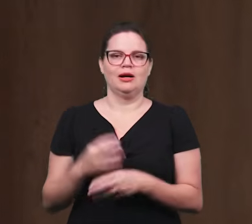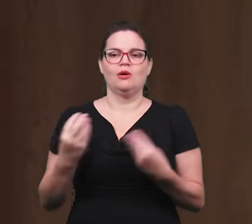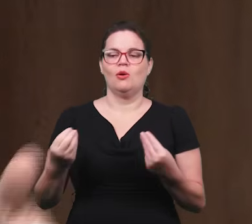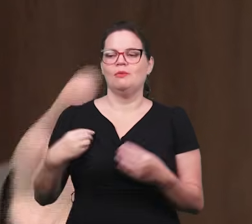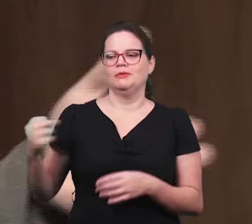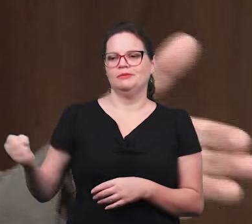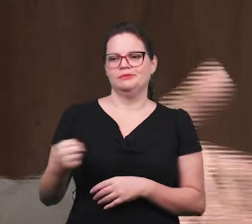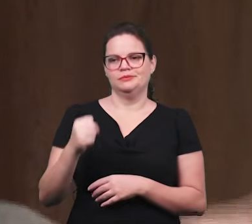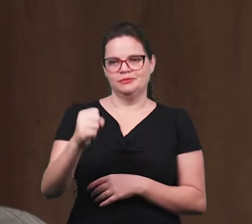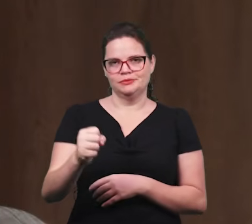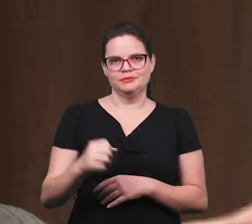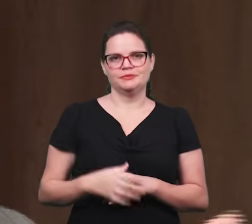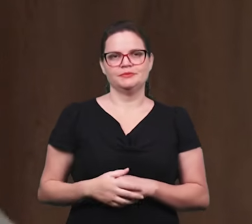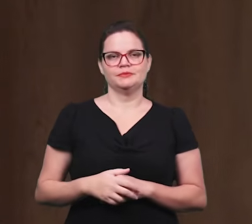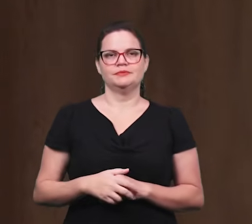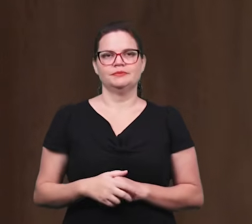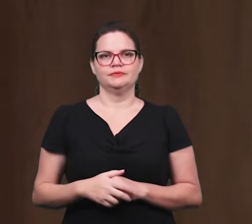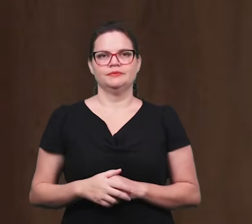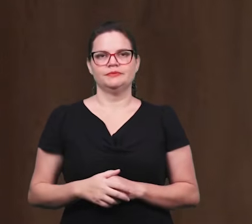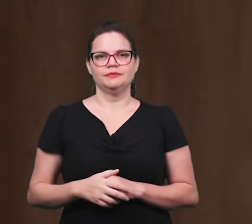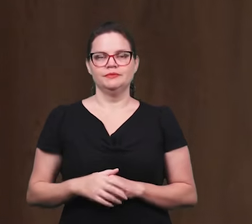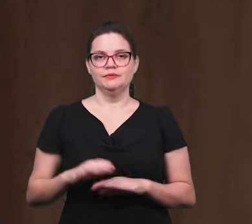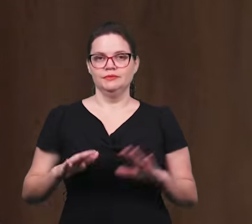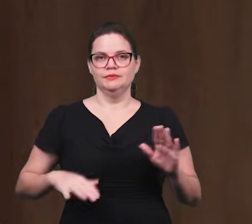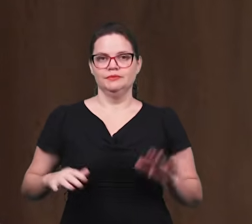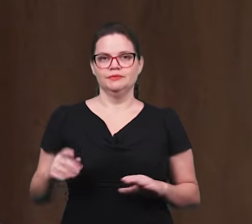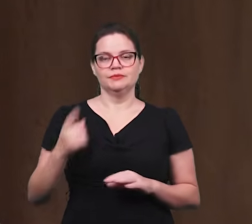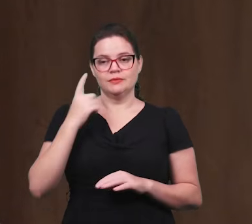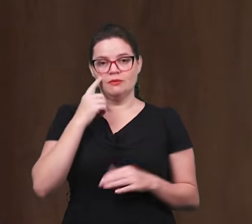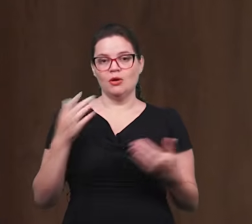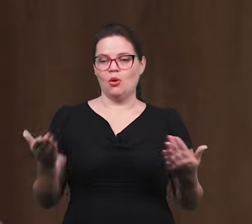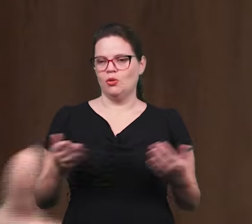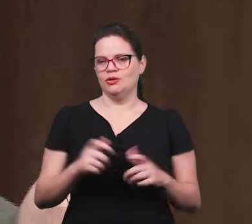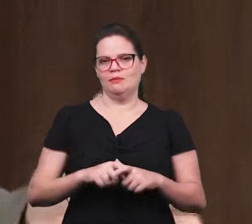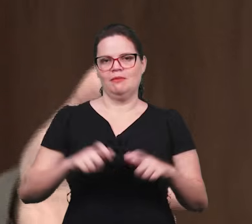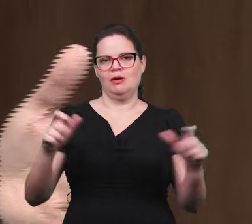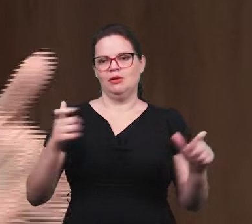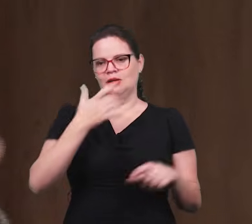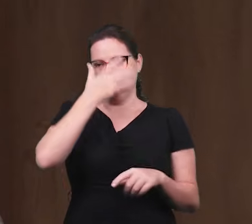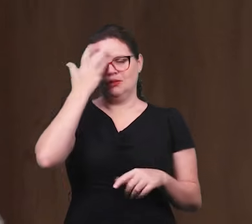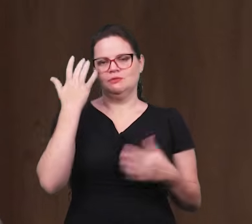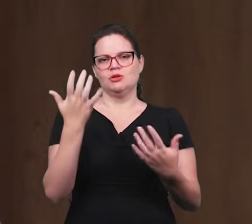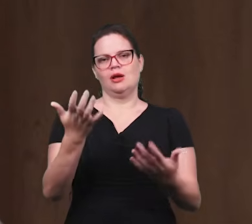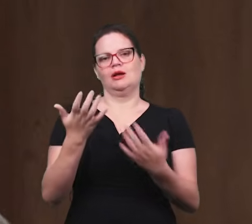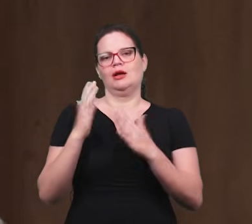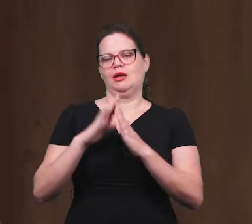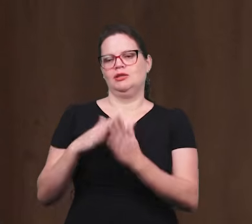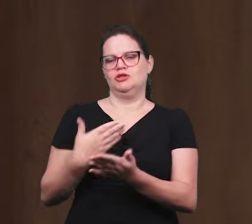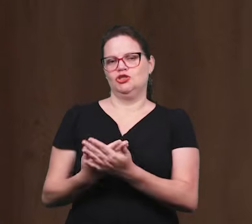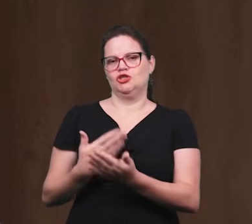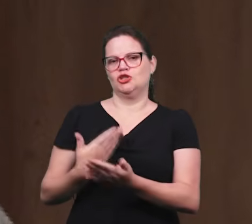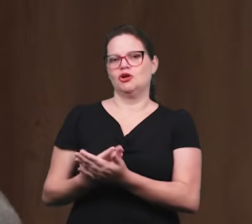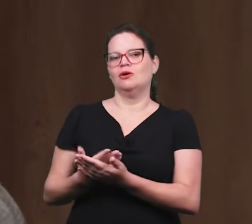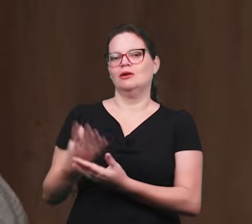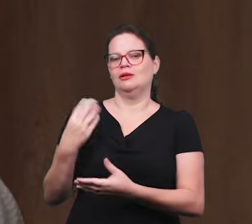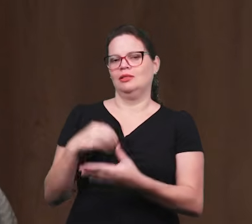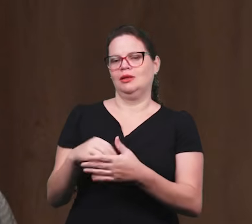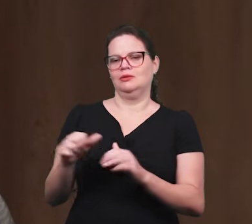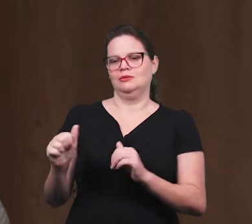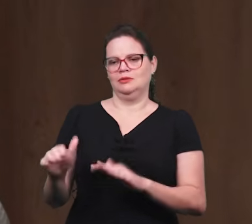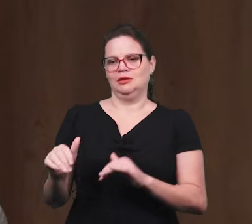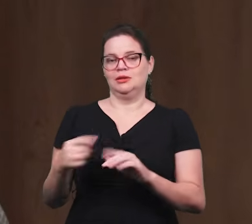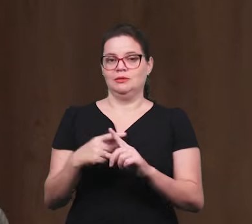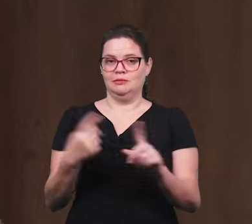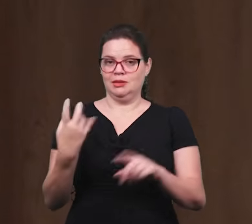quer e a disponibilidade de vagas dos quartéis é muito alta. Então, se você tiver disponibilidade e quiser, poderá